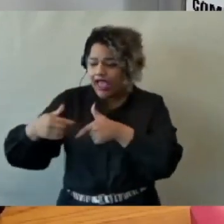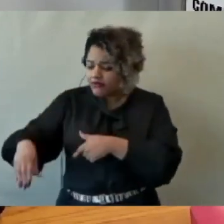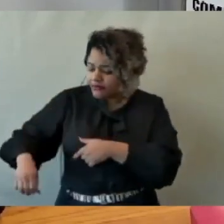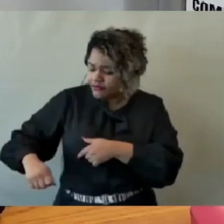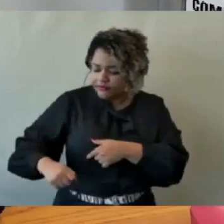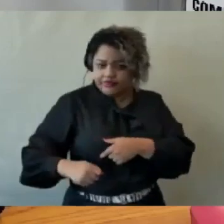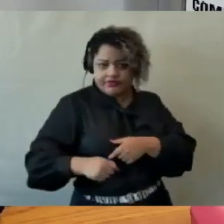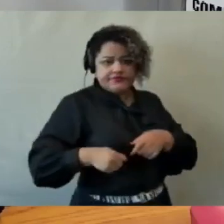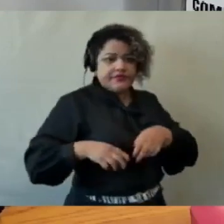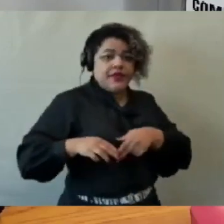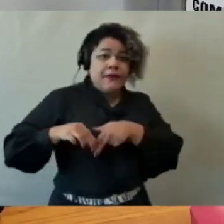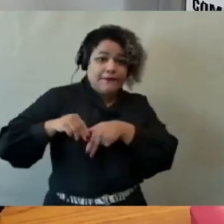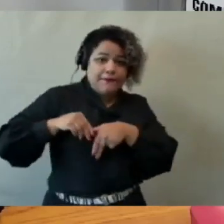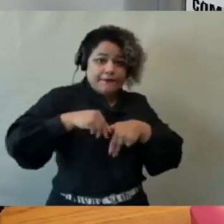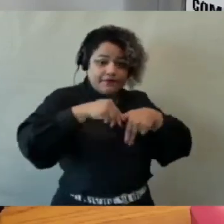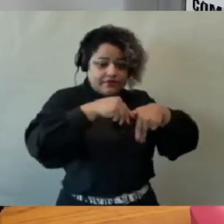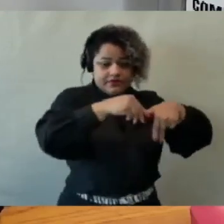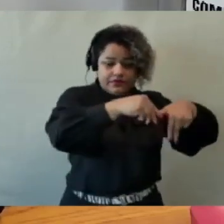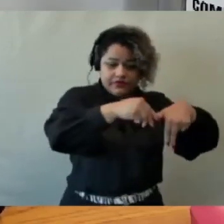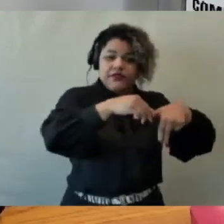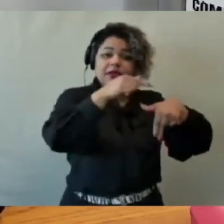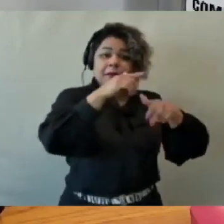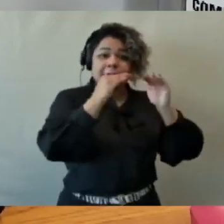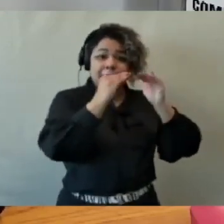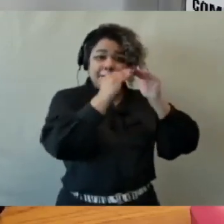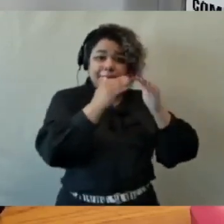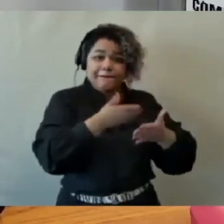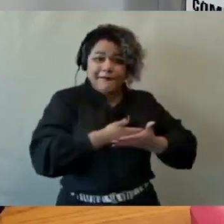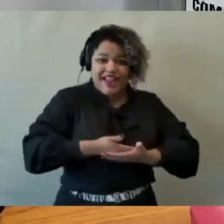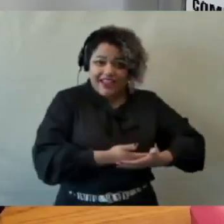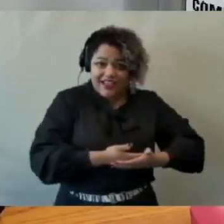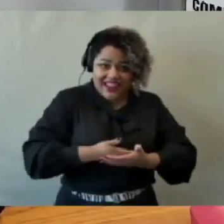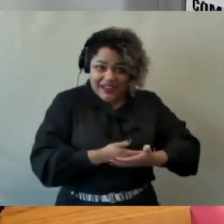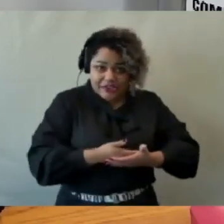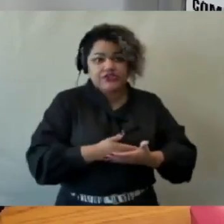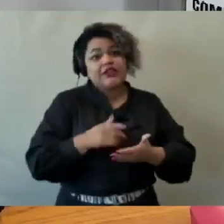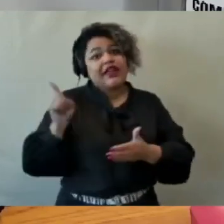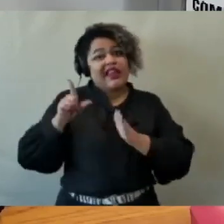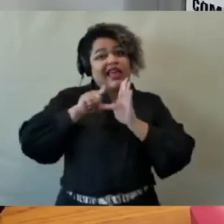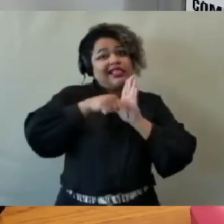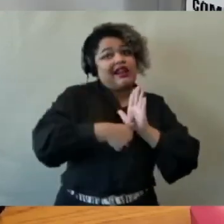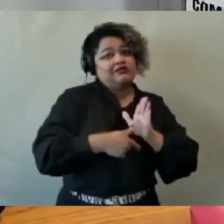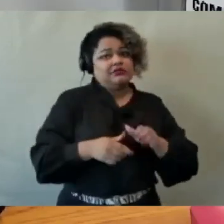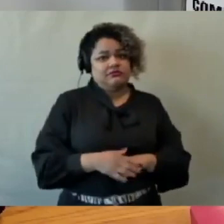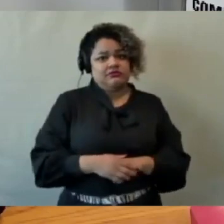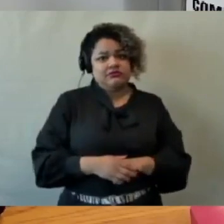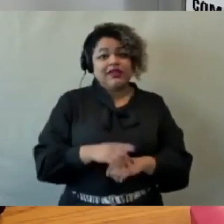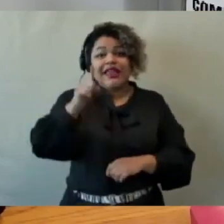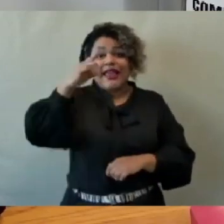atrasada. Elas não buscam as crianças e a gente tem que ligar para elas para buscar o seu filho.